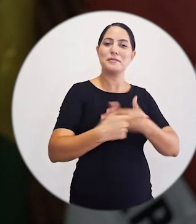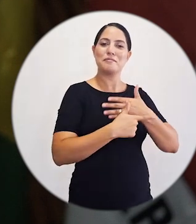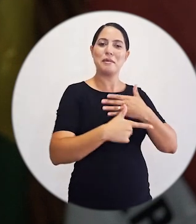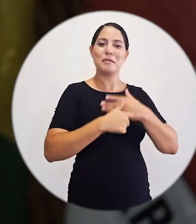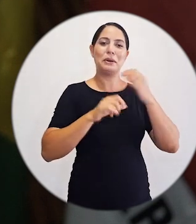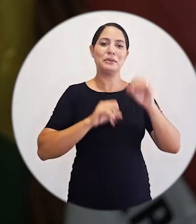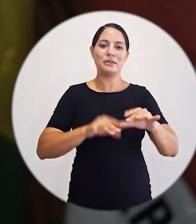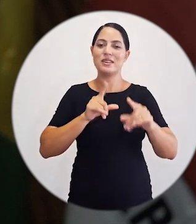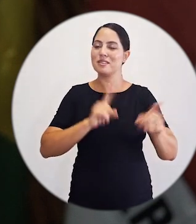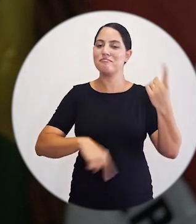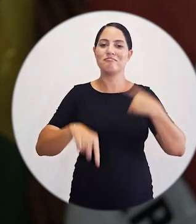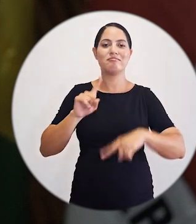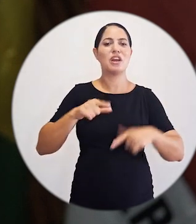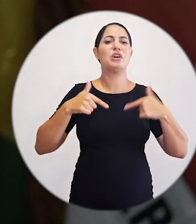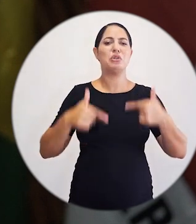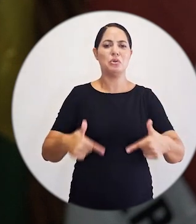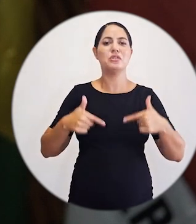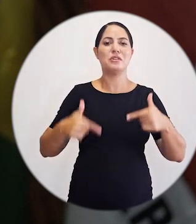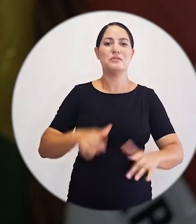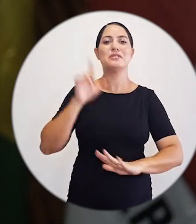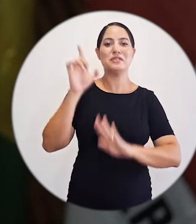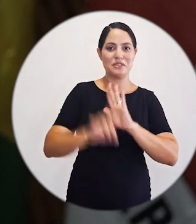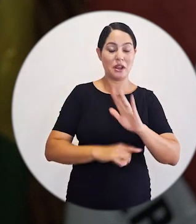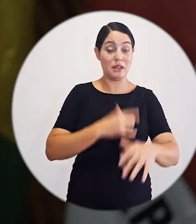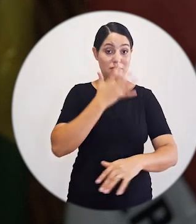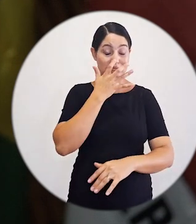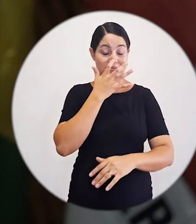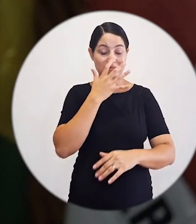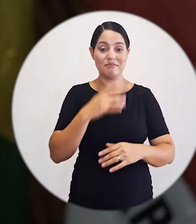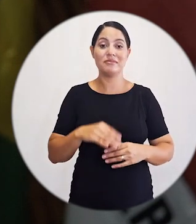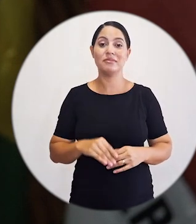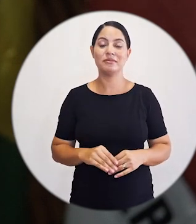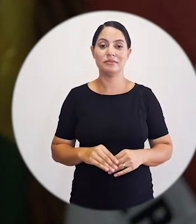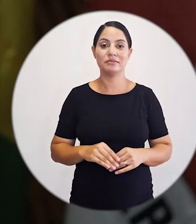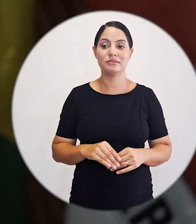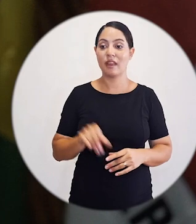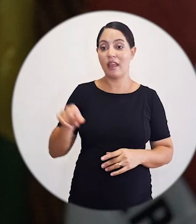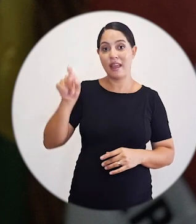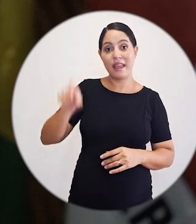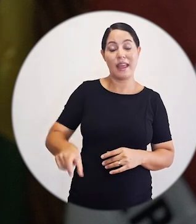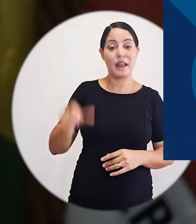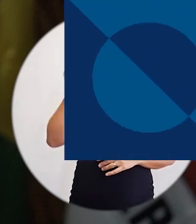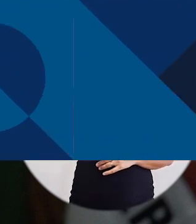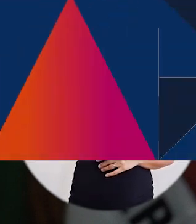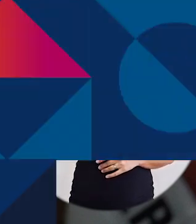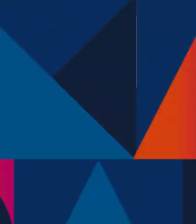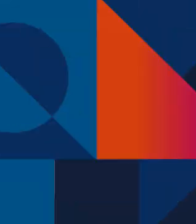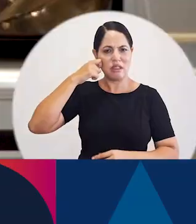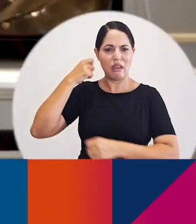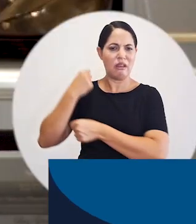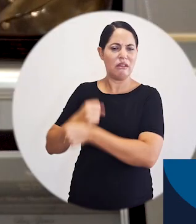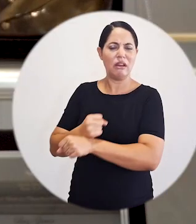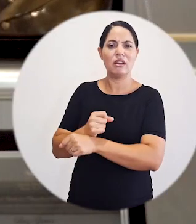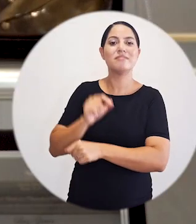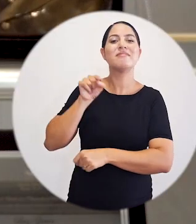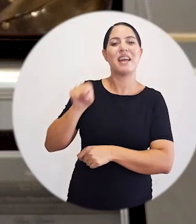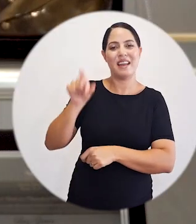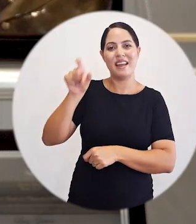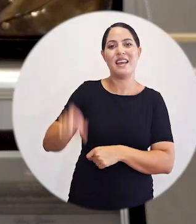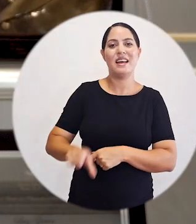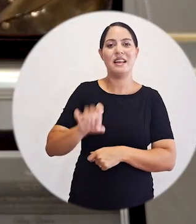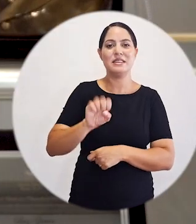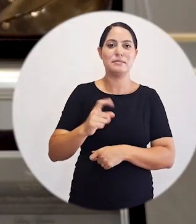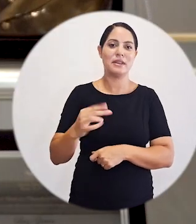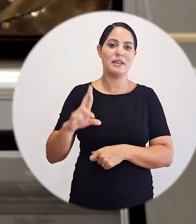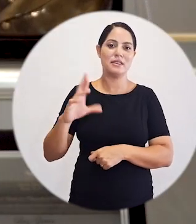Sua trajetória reforça o papel transformador da educação e pela luta por direitos. Confira. Mulher